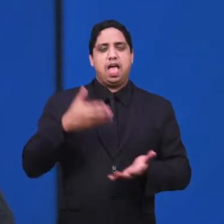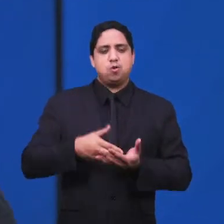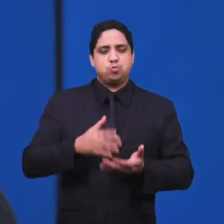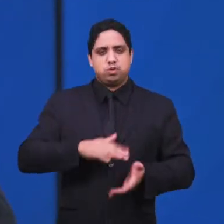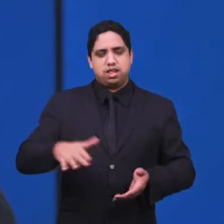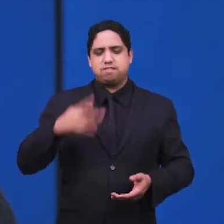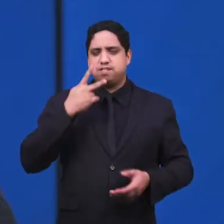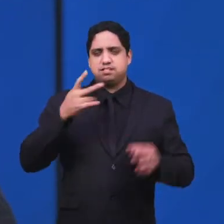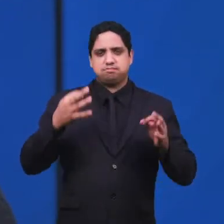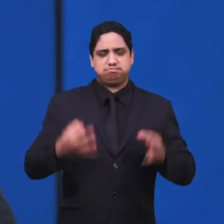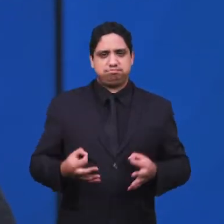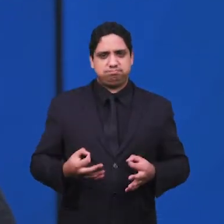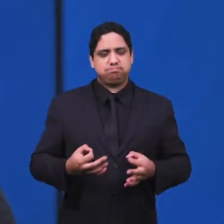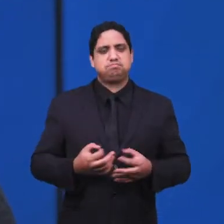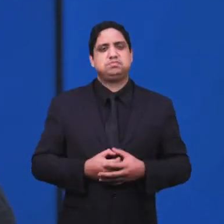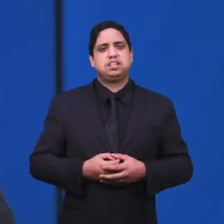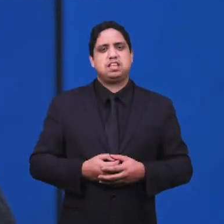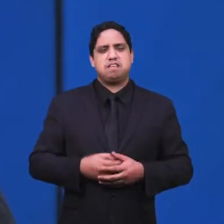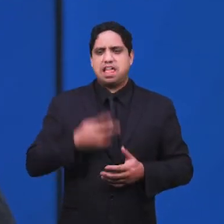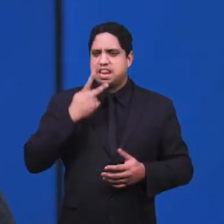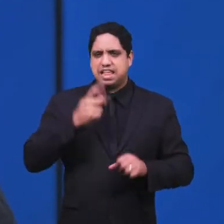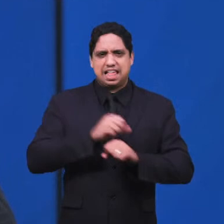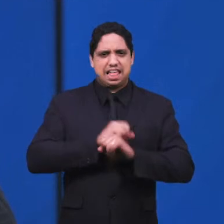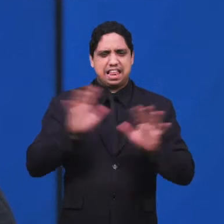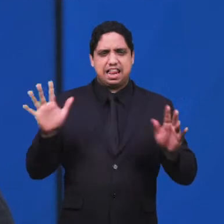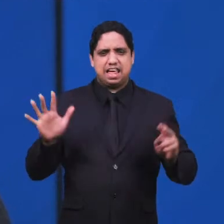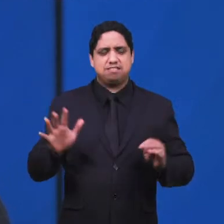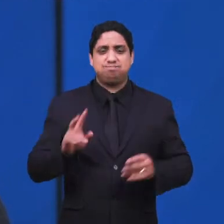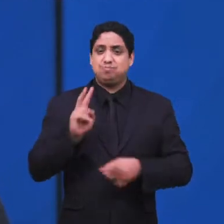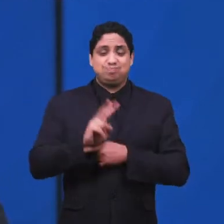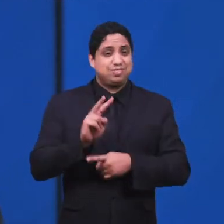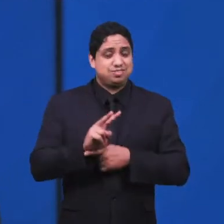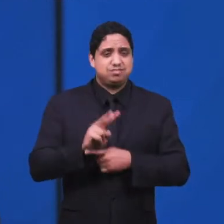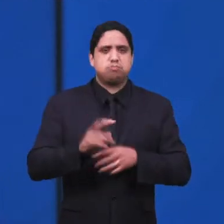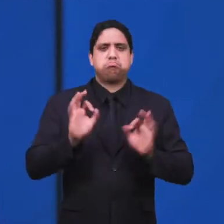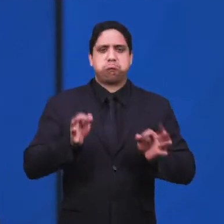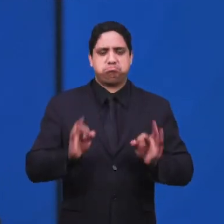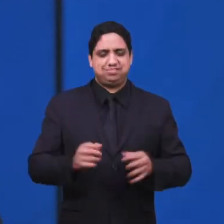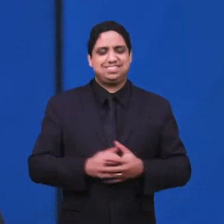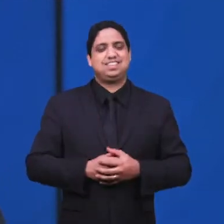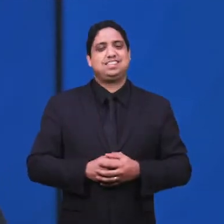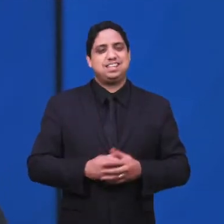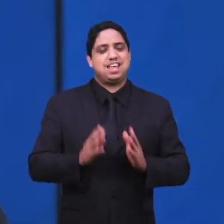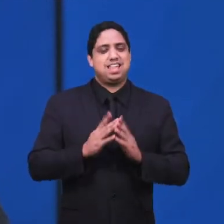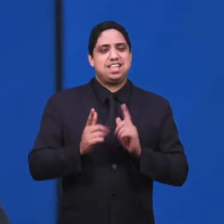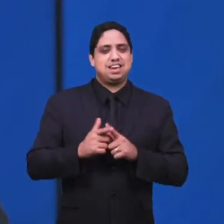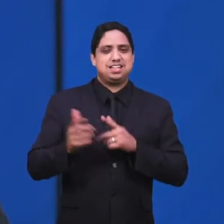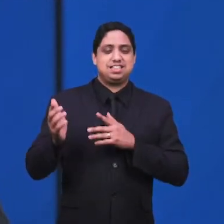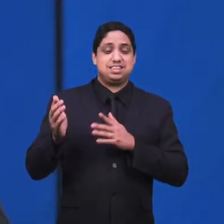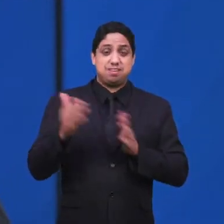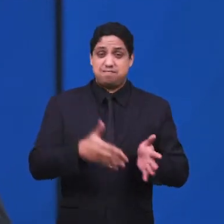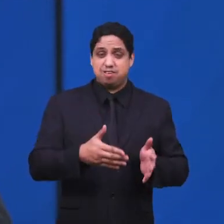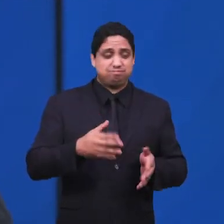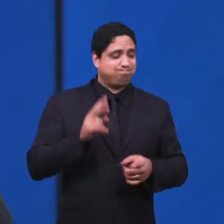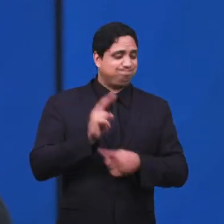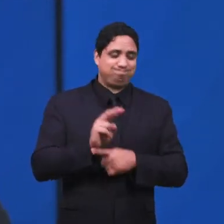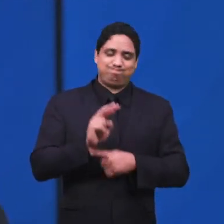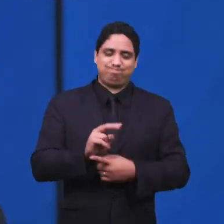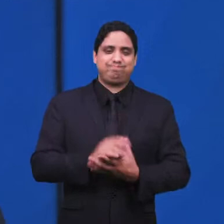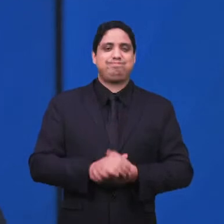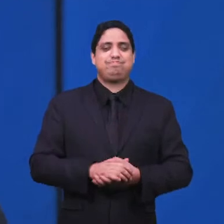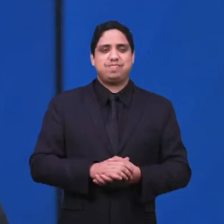tão boa, né? Ela não vigiou, tá certo? A igreja infiel, ela não vigiou, né? A igreja, ela conhecia